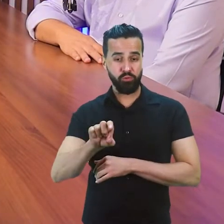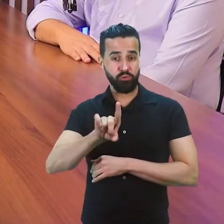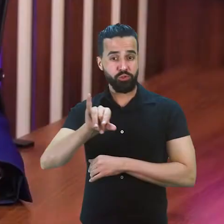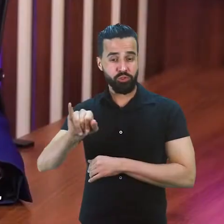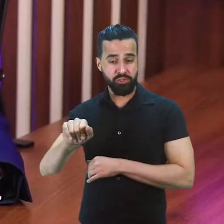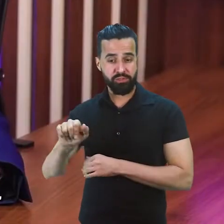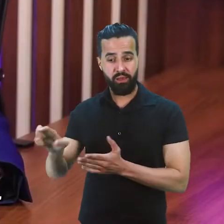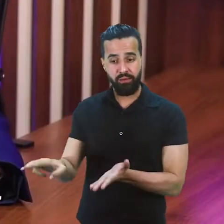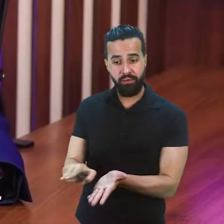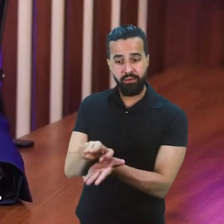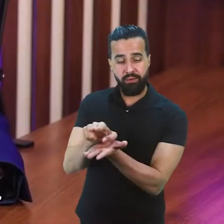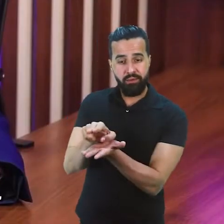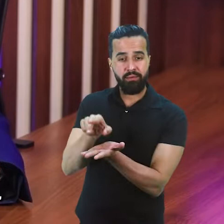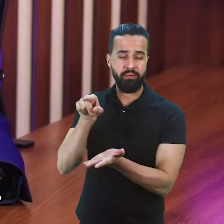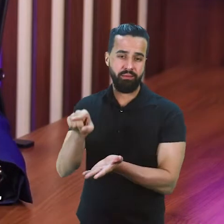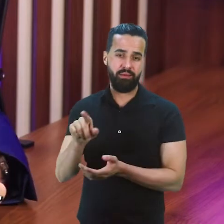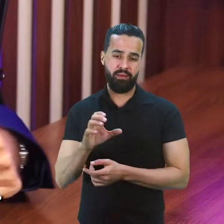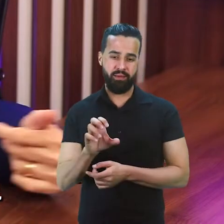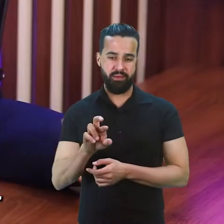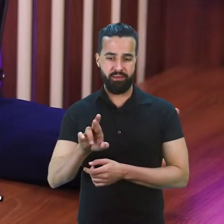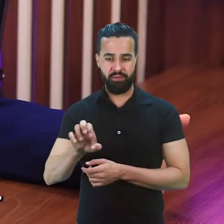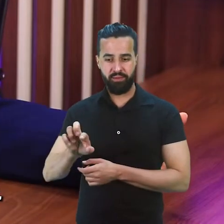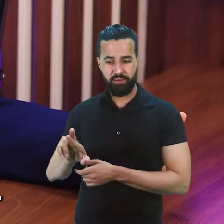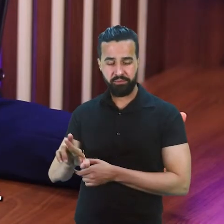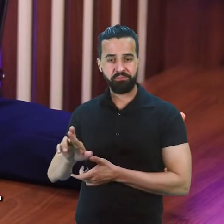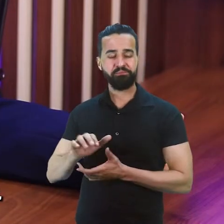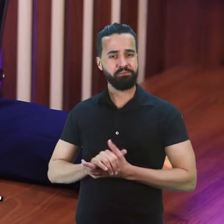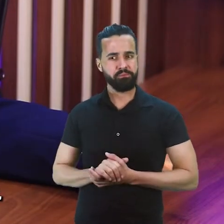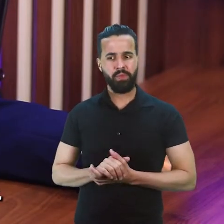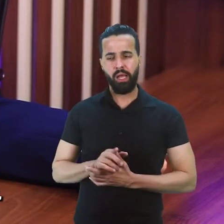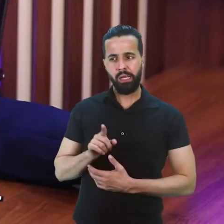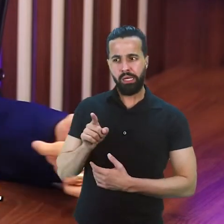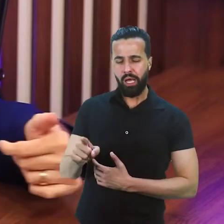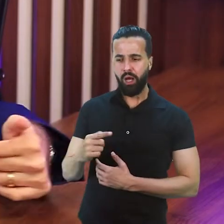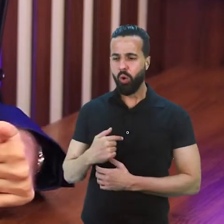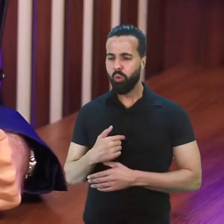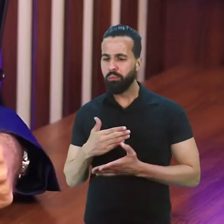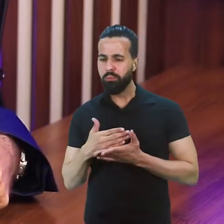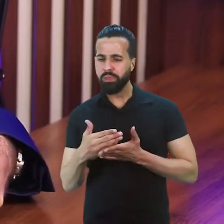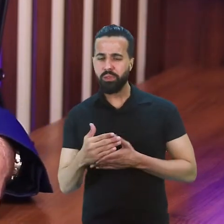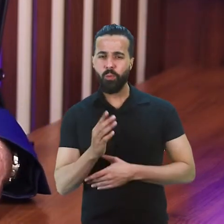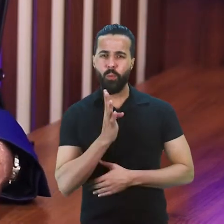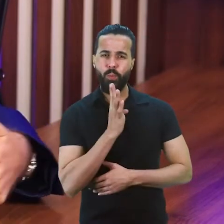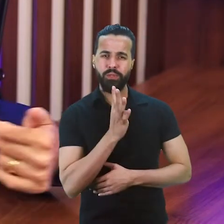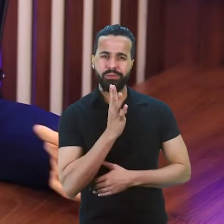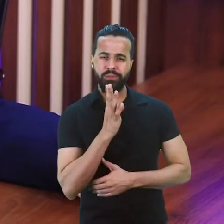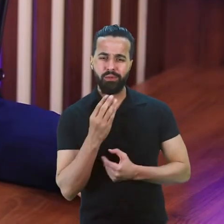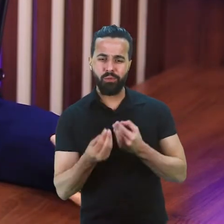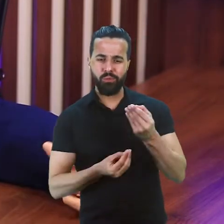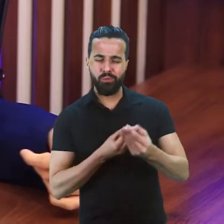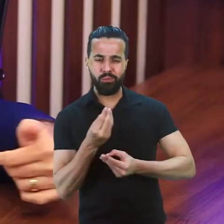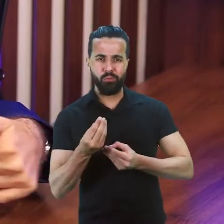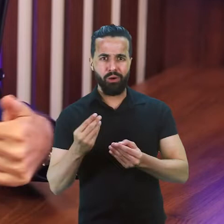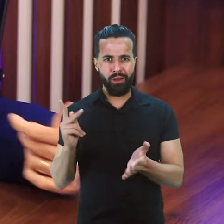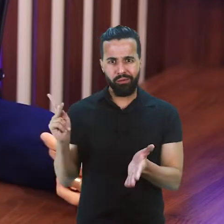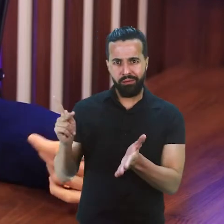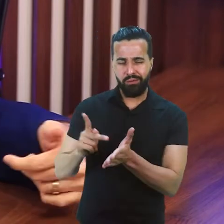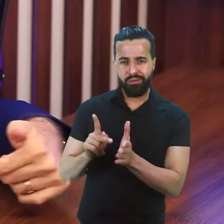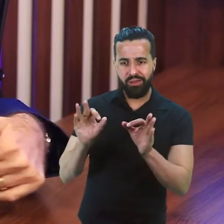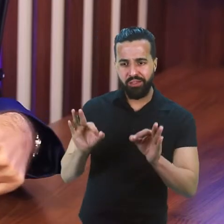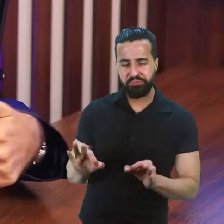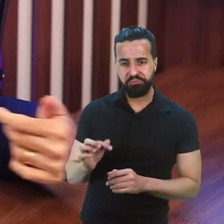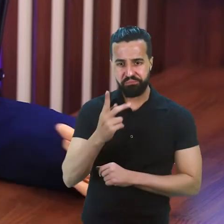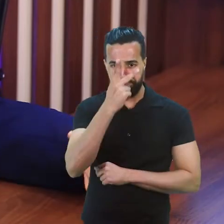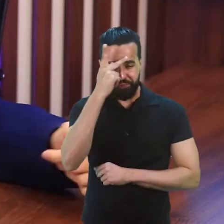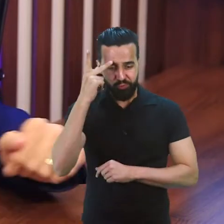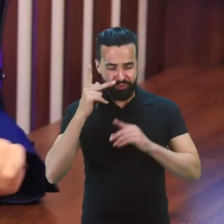né? E foi lá que eu conheci a realidade da pessoa com deficiência, né? A condição das pessoas com deficiência,